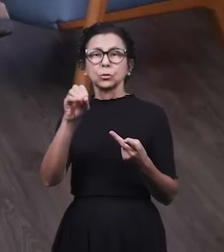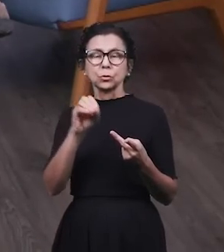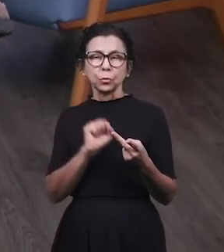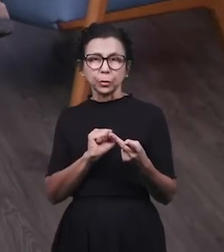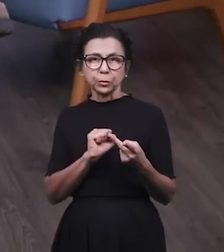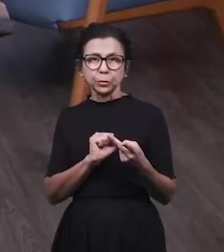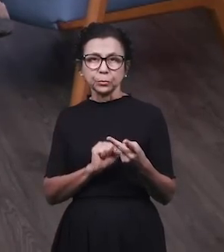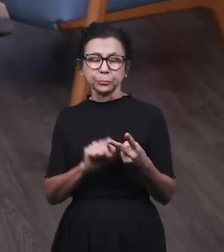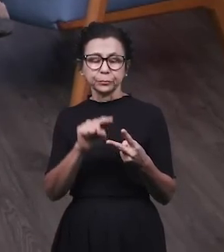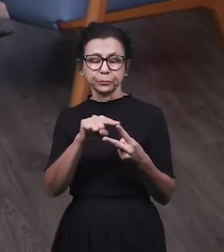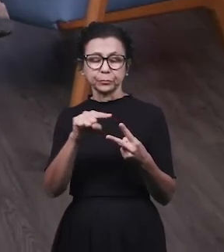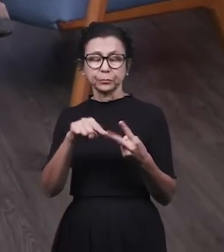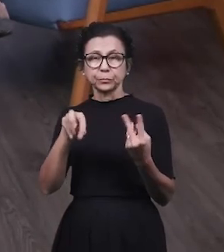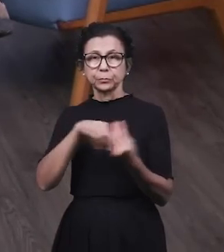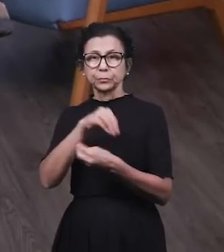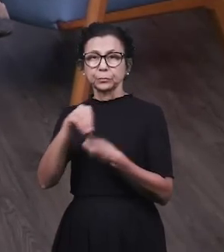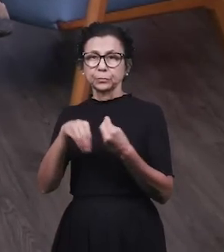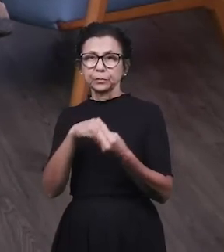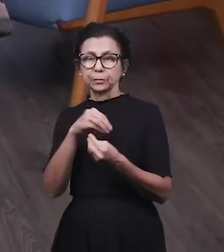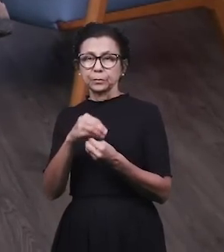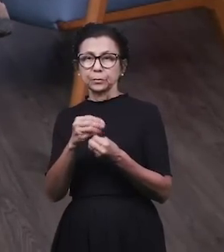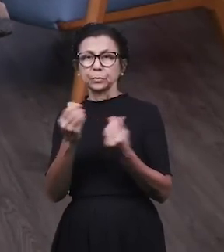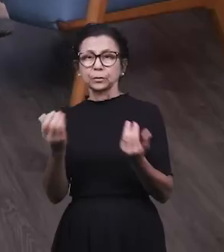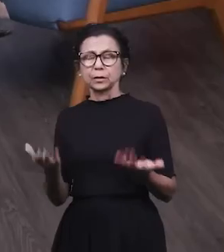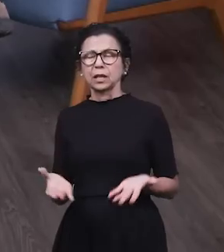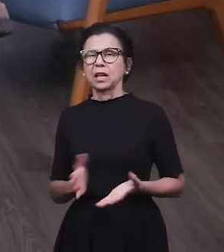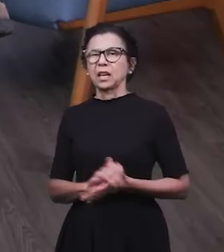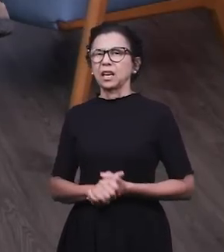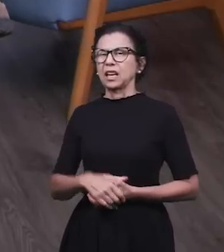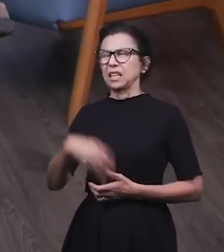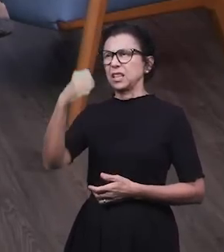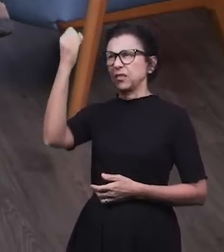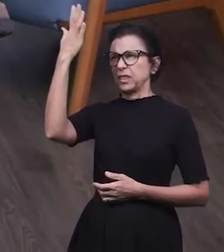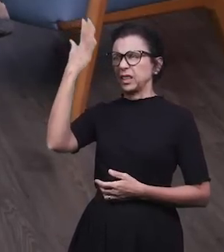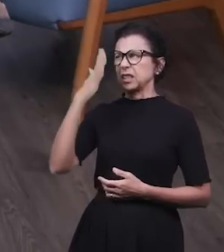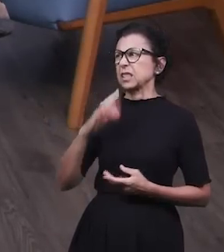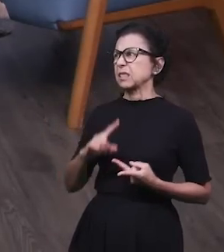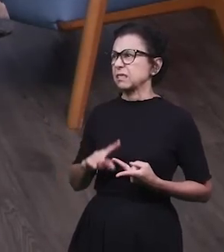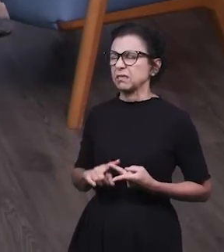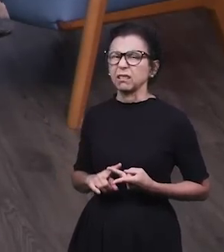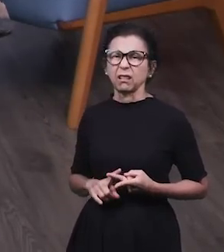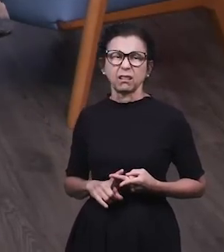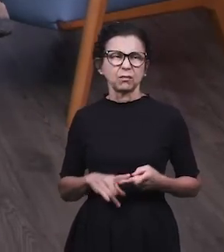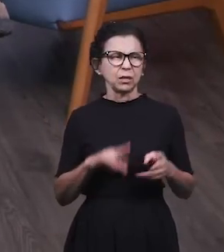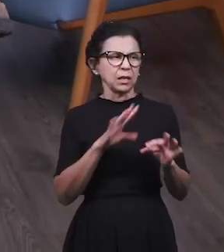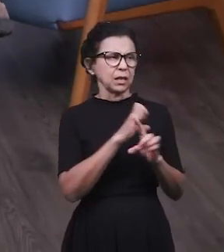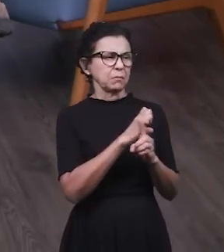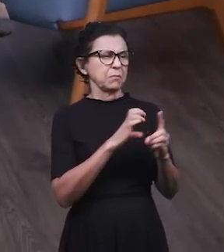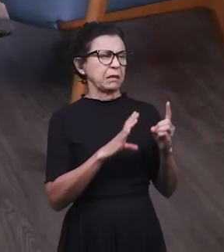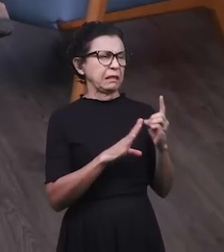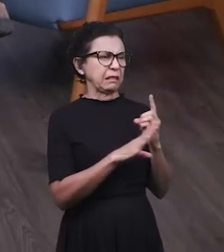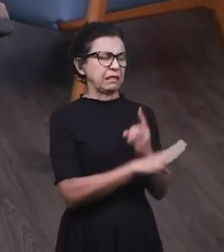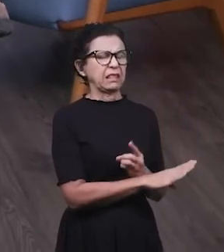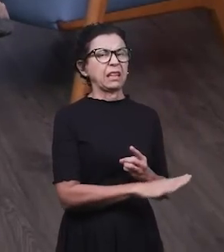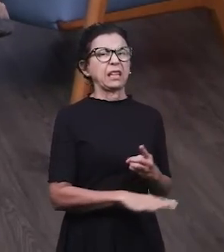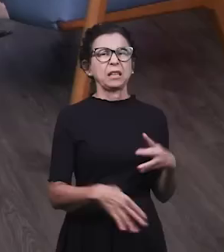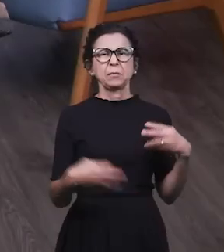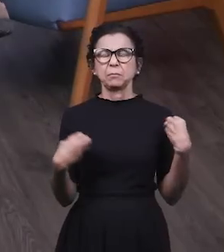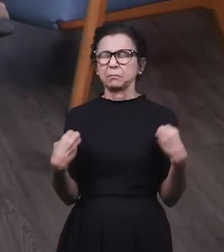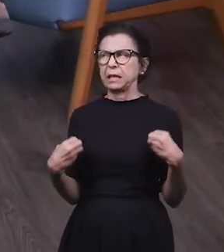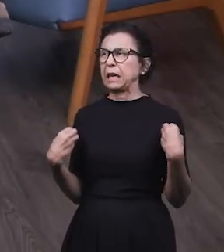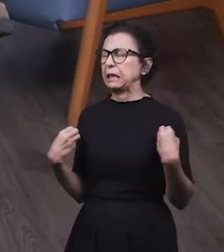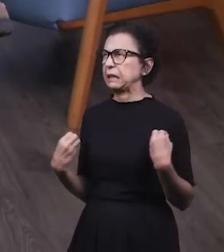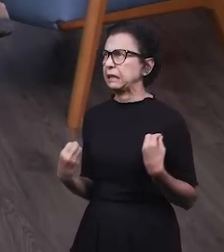assim. Revelação, no nosso caso específico, a escola bíblica, vai ter os seminários, será que